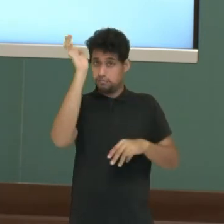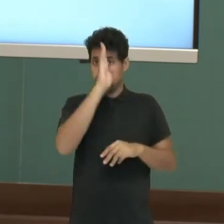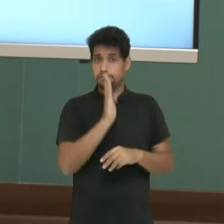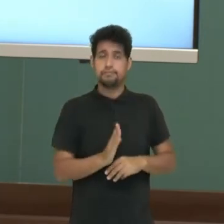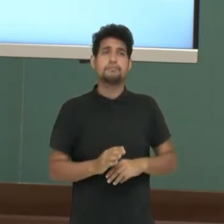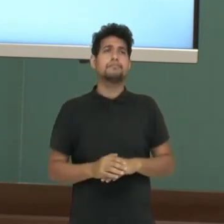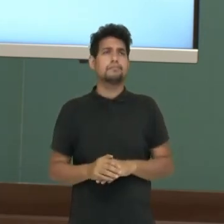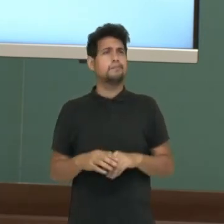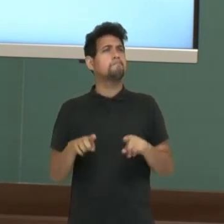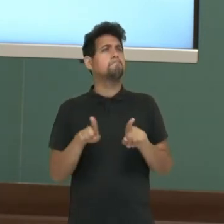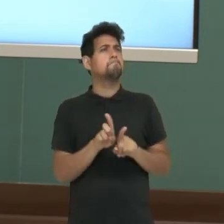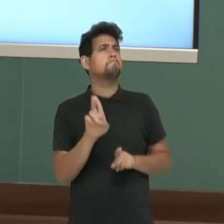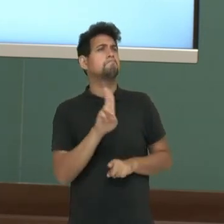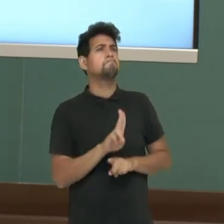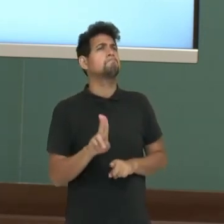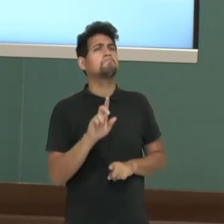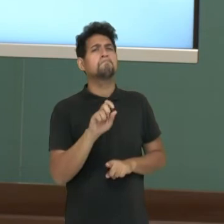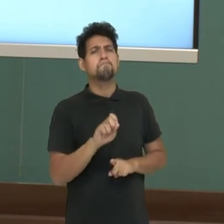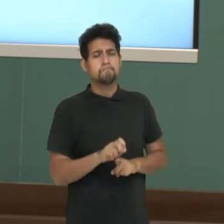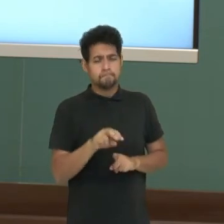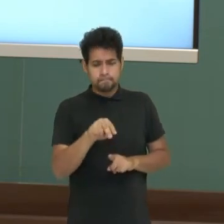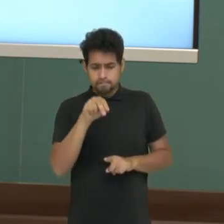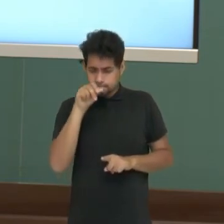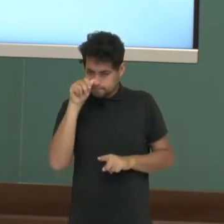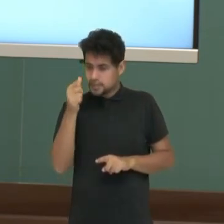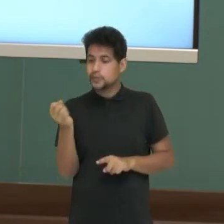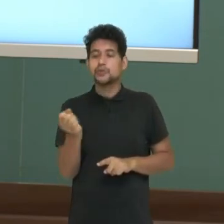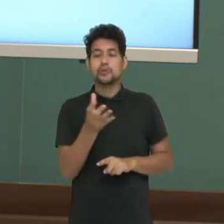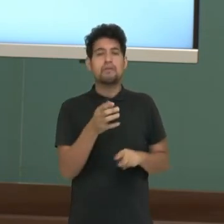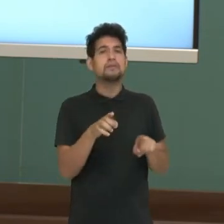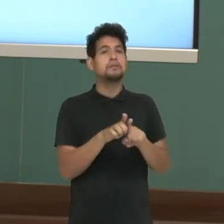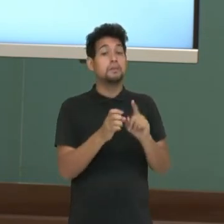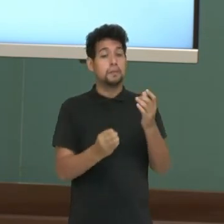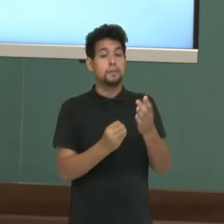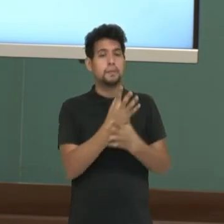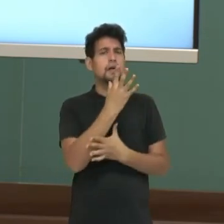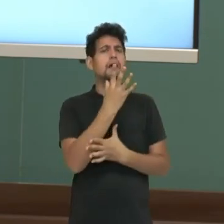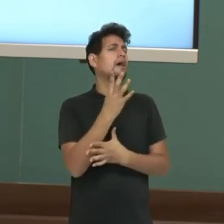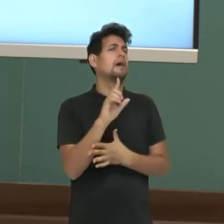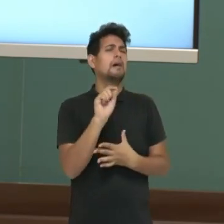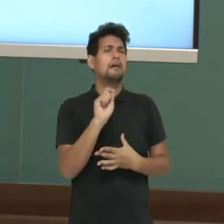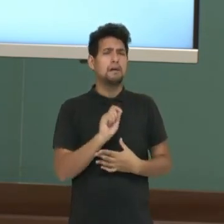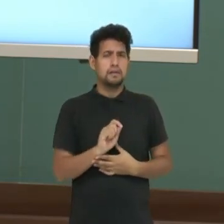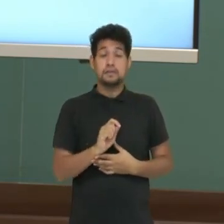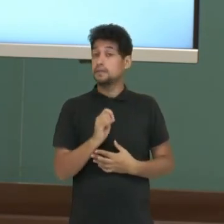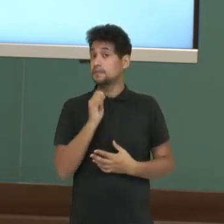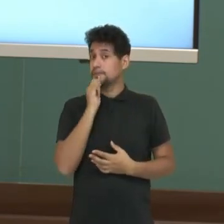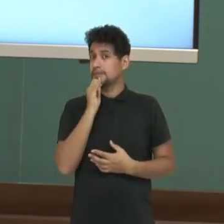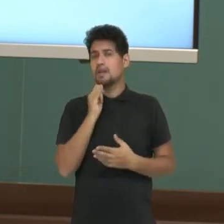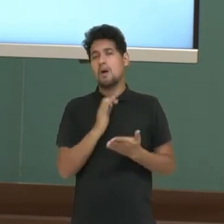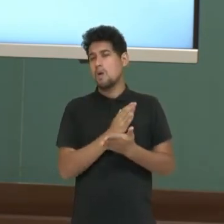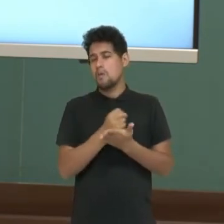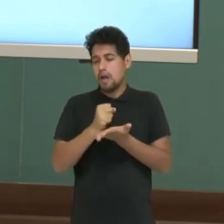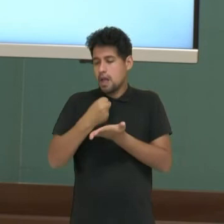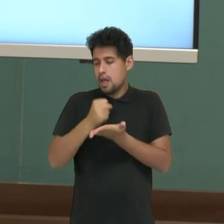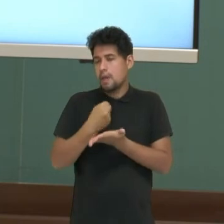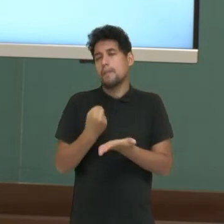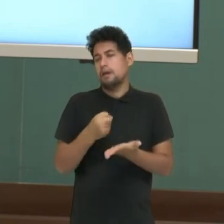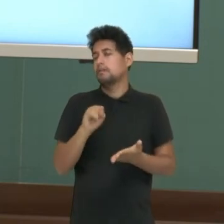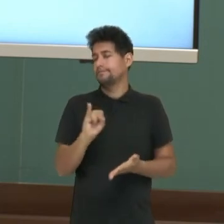e disso tirar substâncias novas para poder desenvolver por exemplo, medicamentos, que é